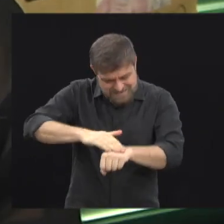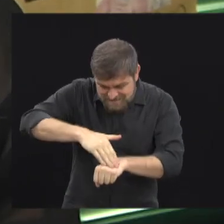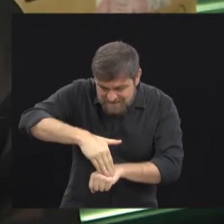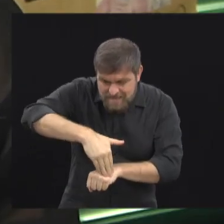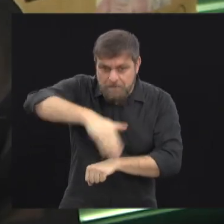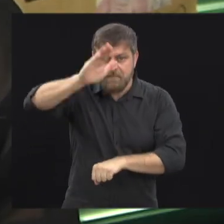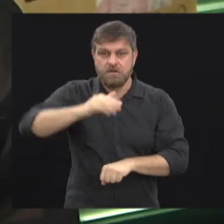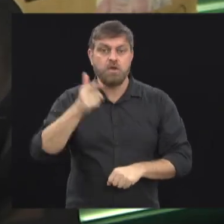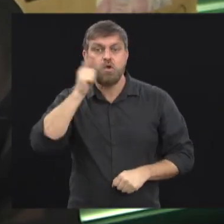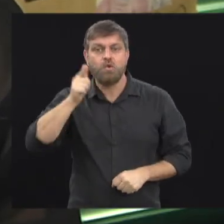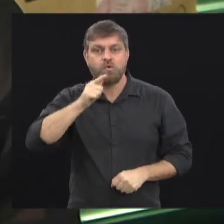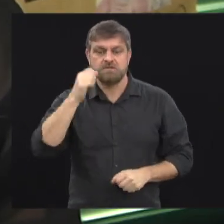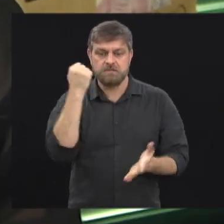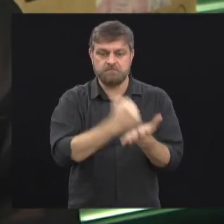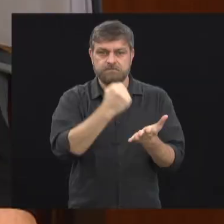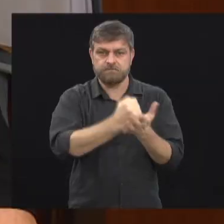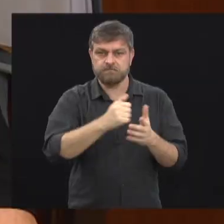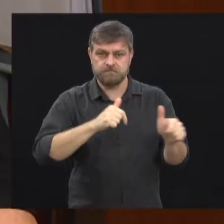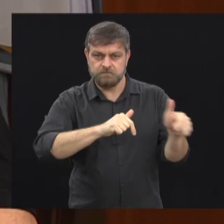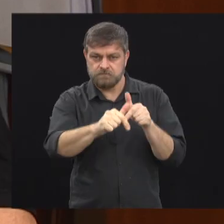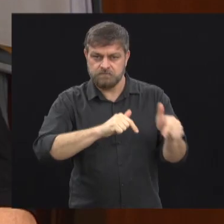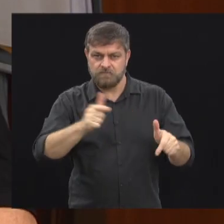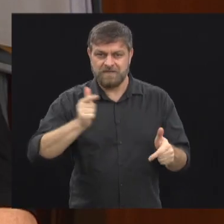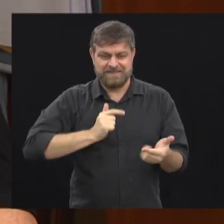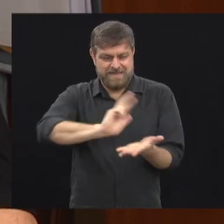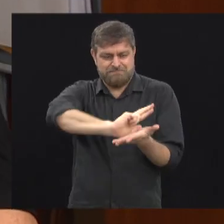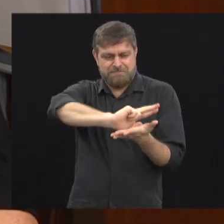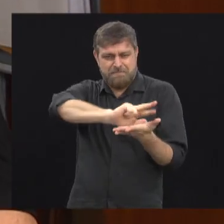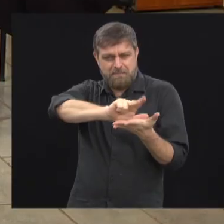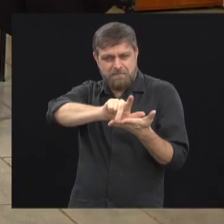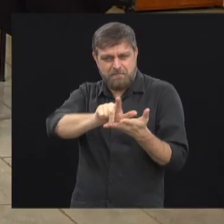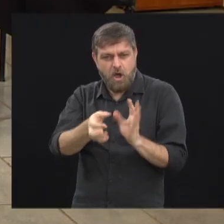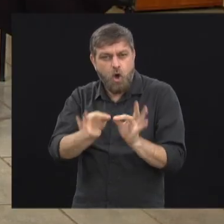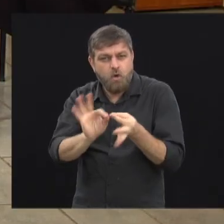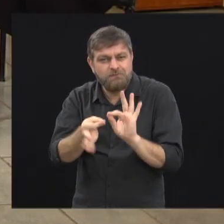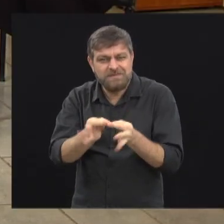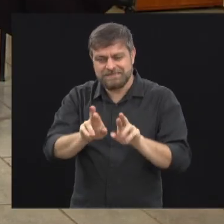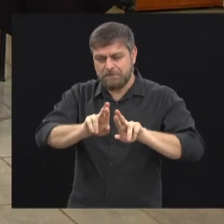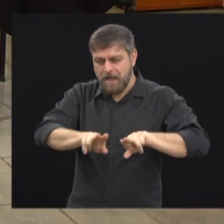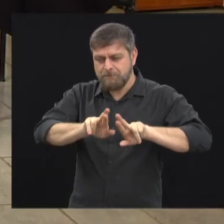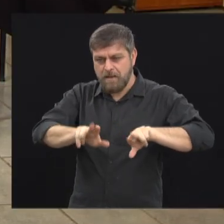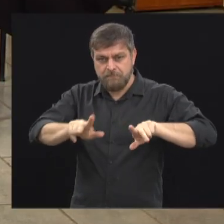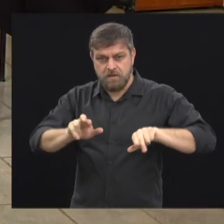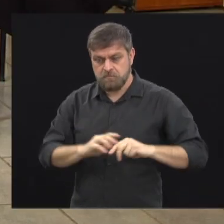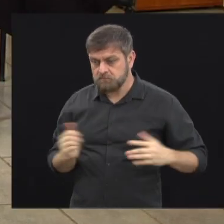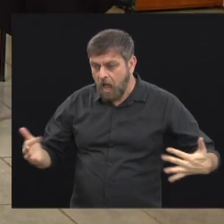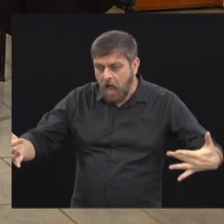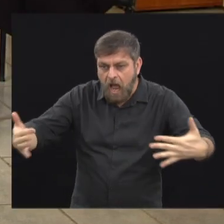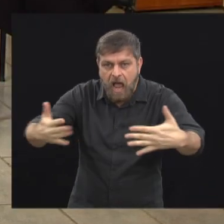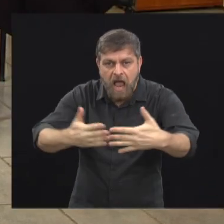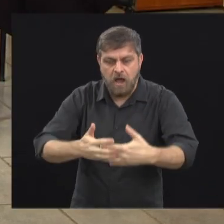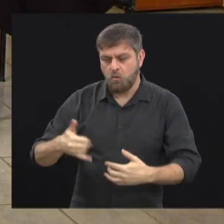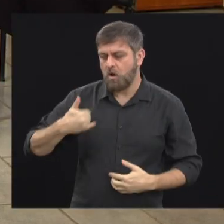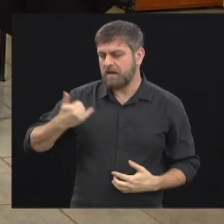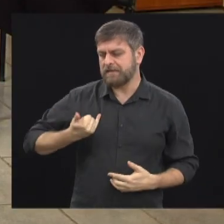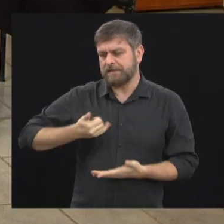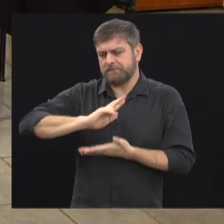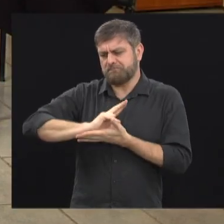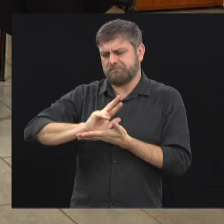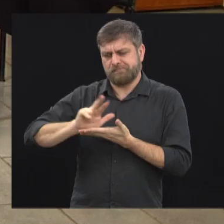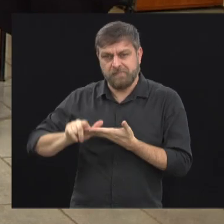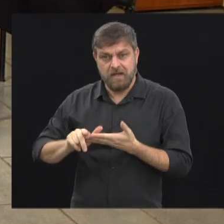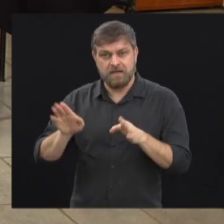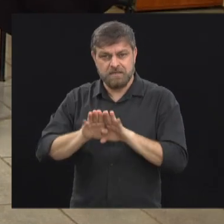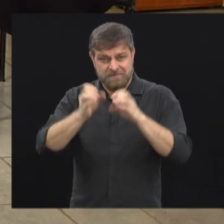dessa parte de empregabilidade, vocês têm várias oficinas que acolhem pessoas de diversas idades. Se puder falar um pouquinho